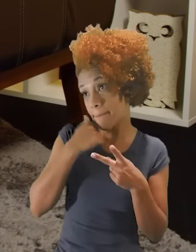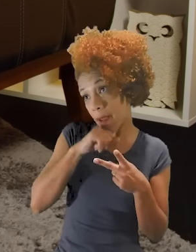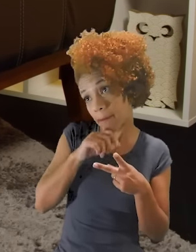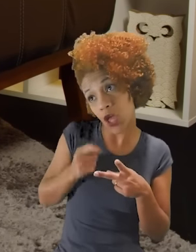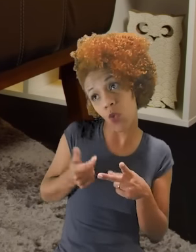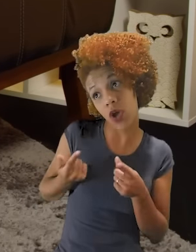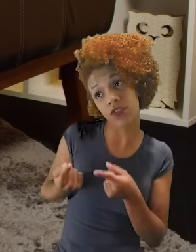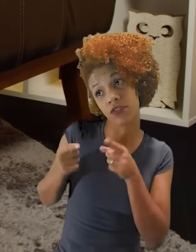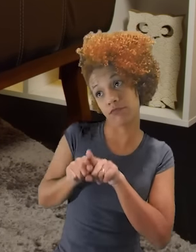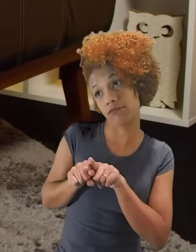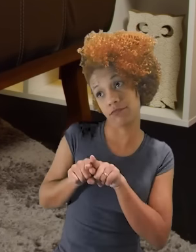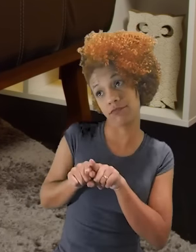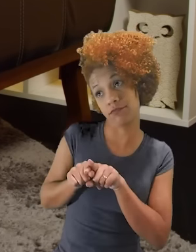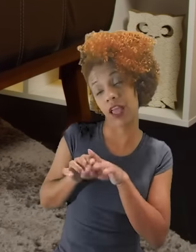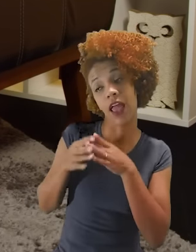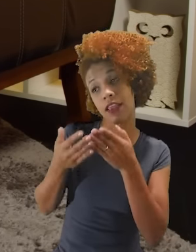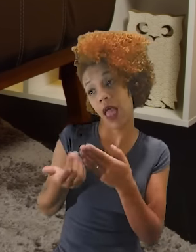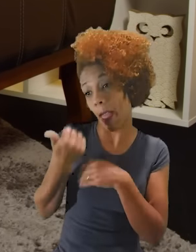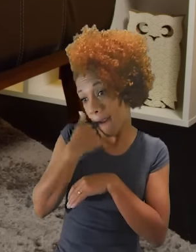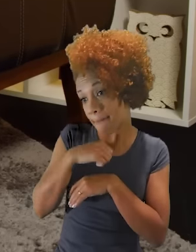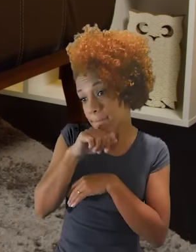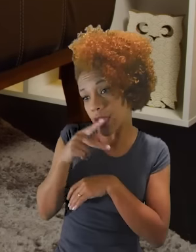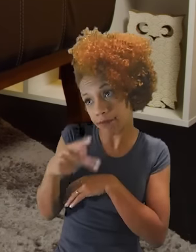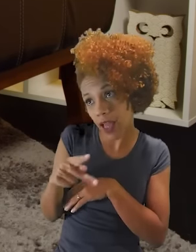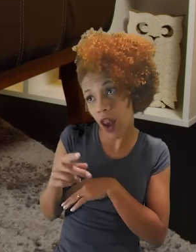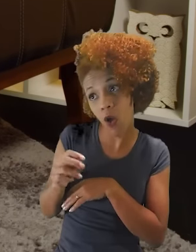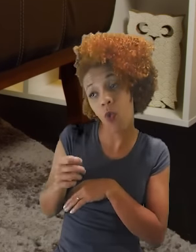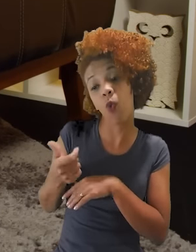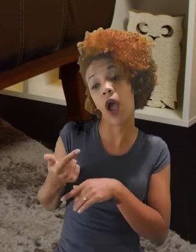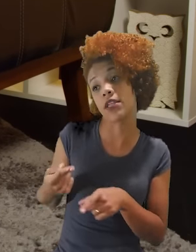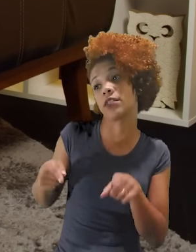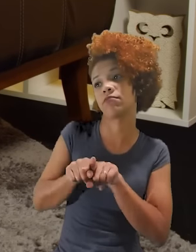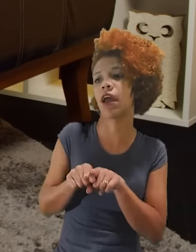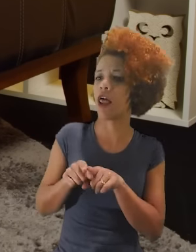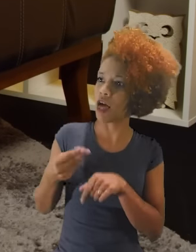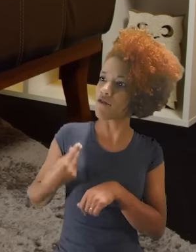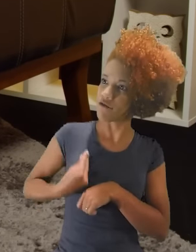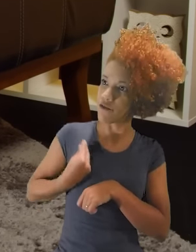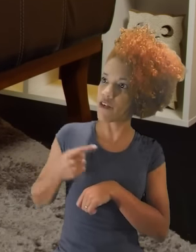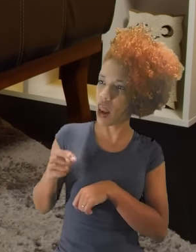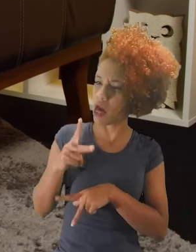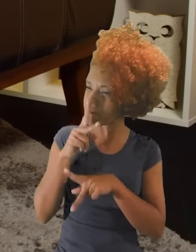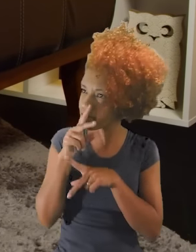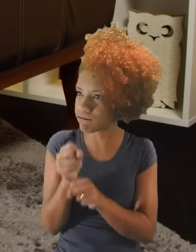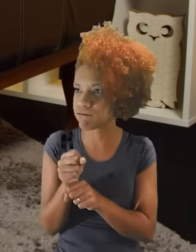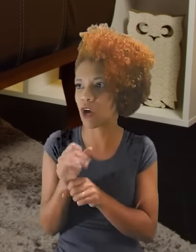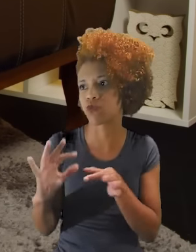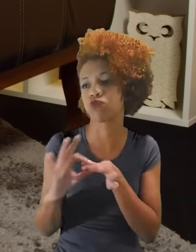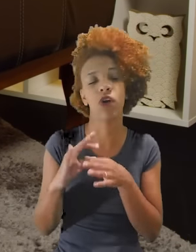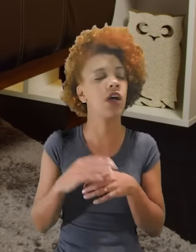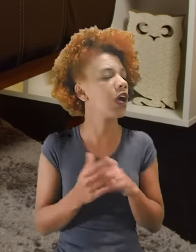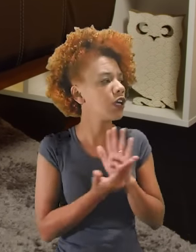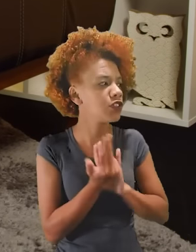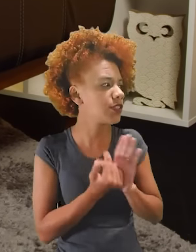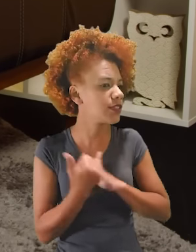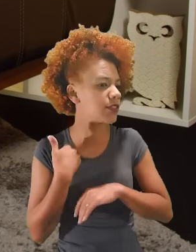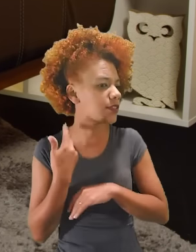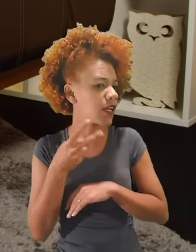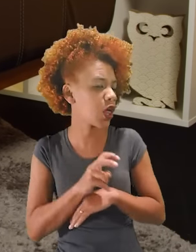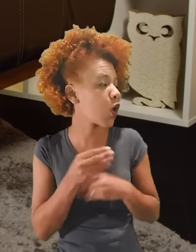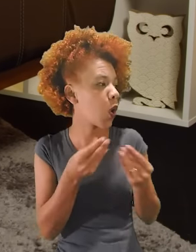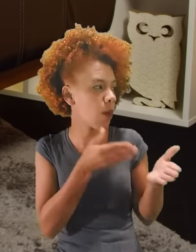dele. A mãe me contou a história. Então, assim, eles tinham uma ligação muito forte. Uma ligação muito forte. Muito forte. Ela mora lá hoje. E aí ele de desenhista com 5 anos, como é que foi